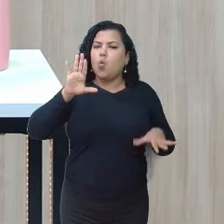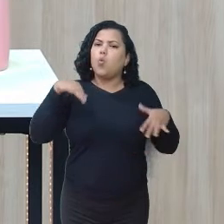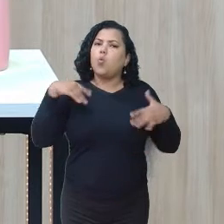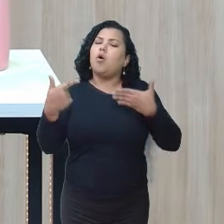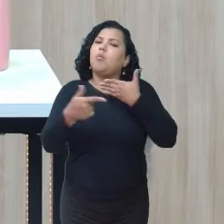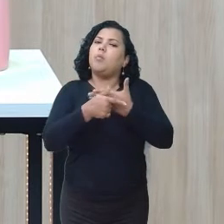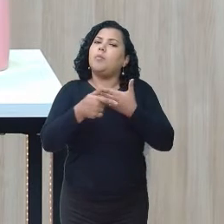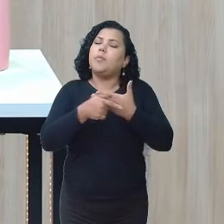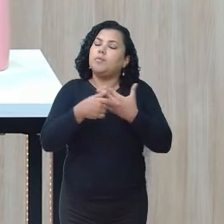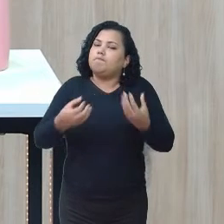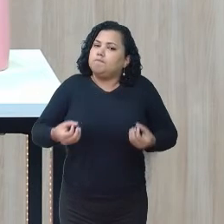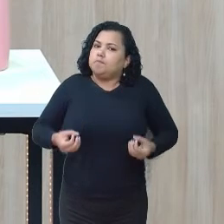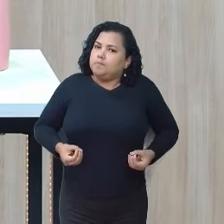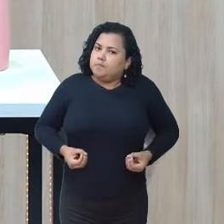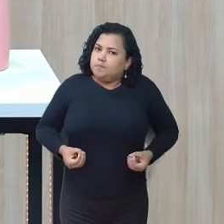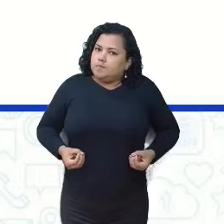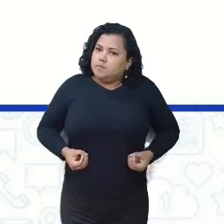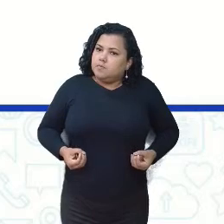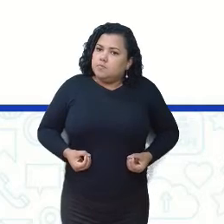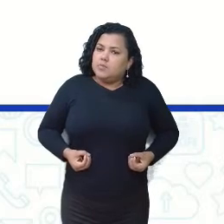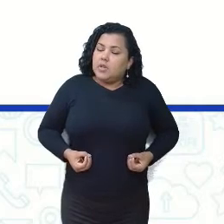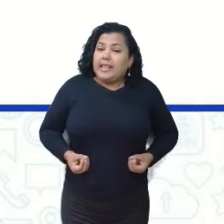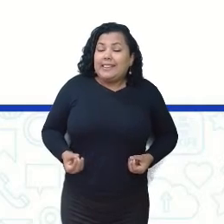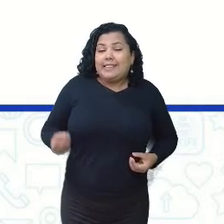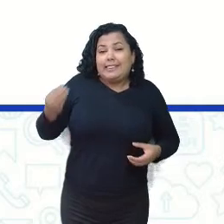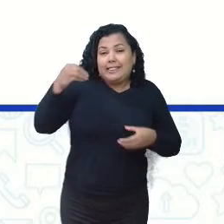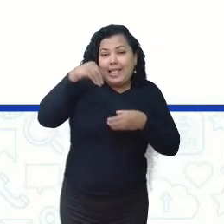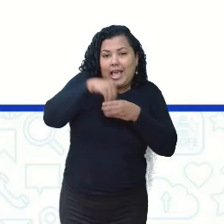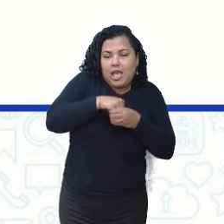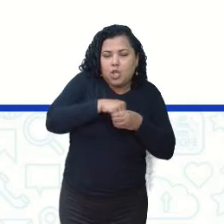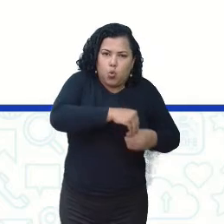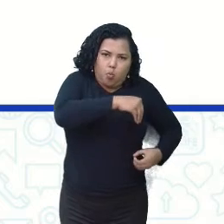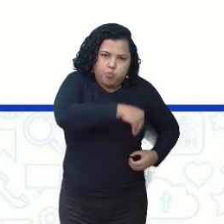eles fazem? Eles armazenam milhares de